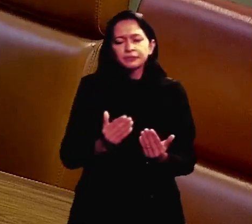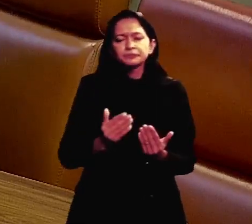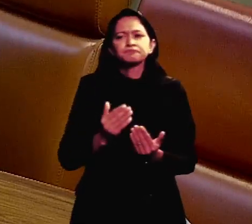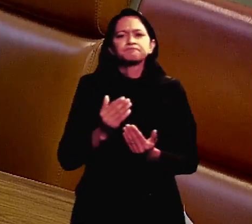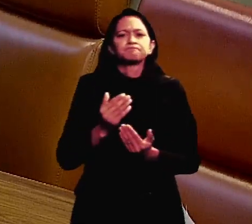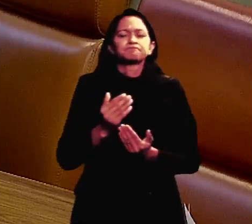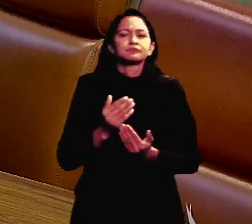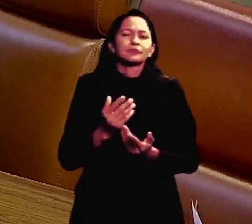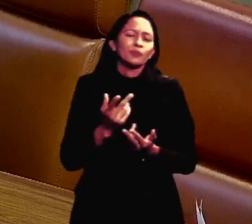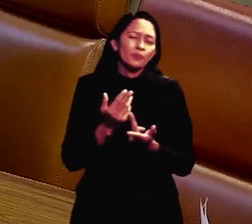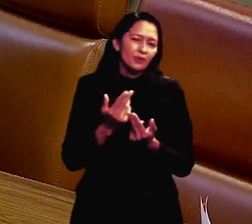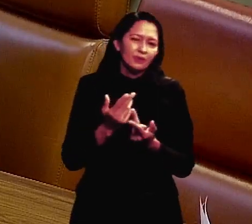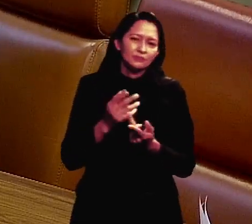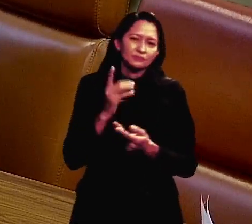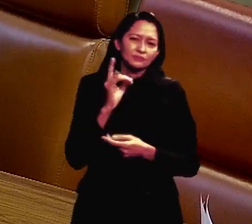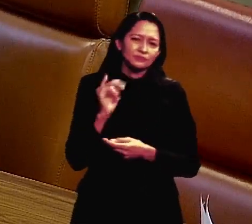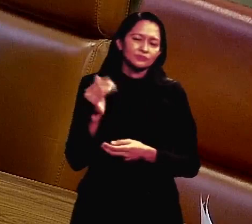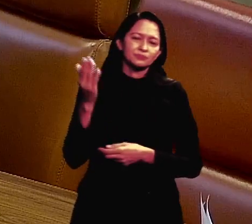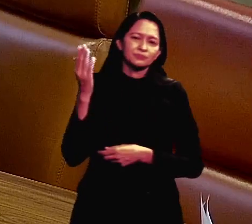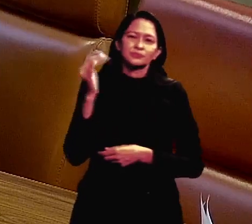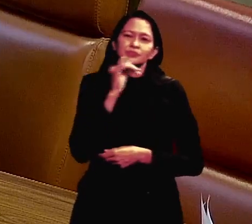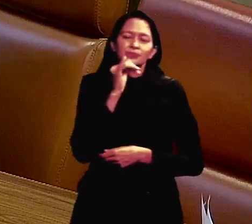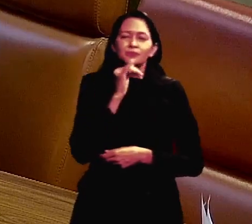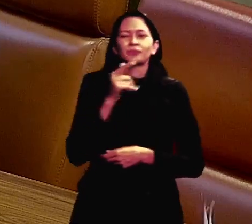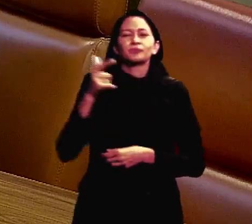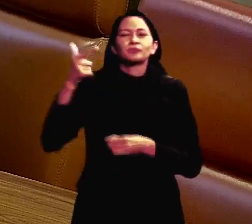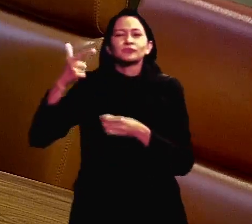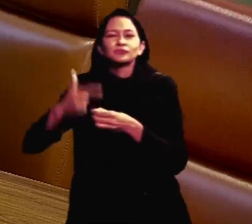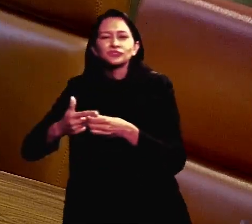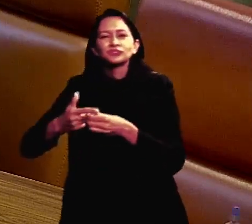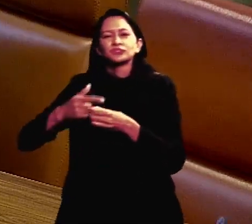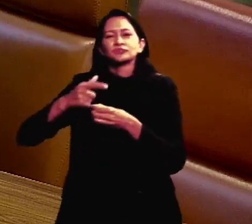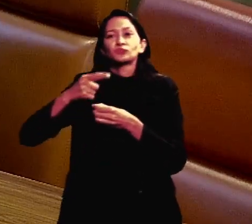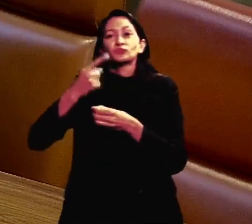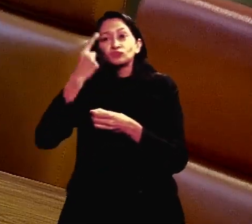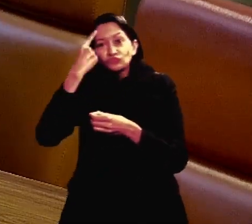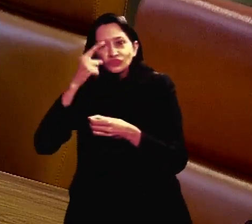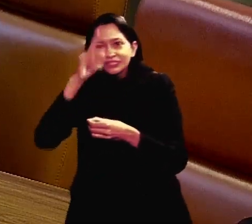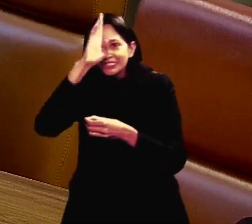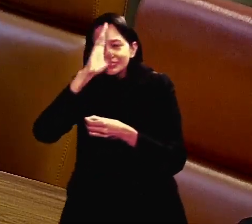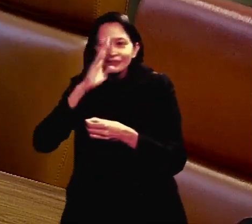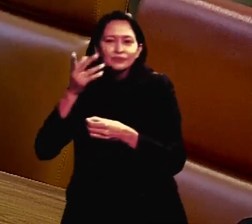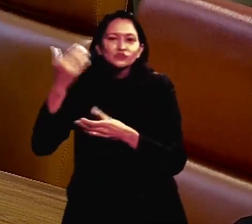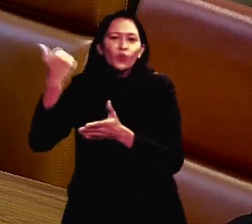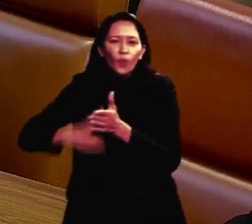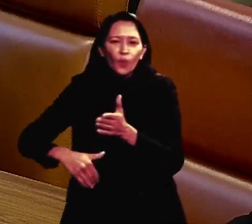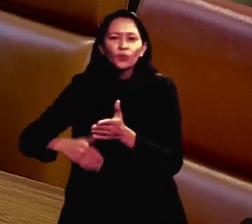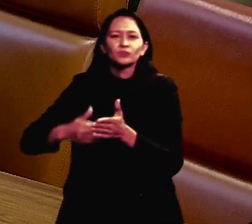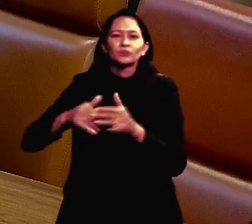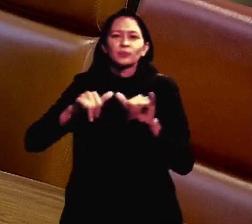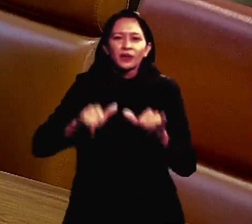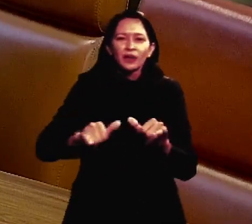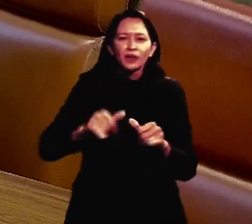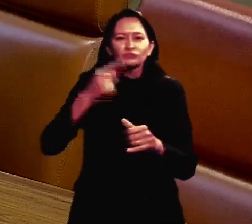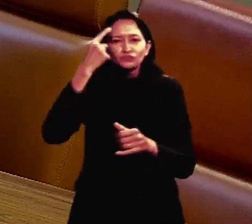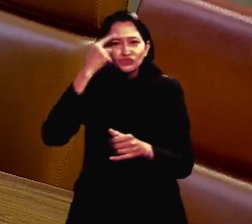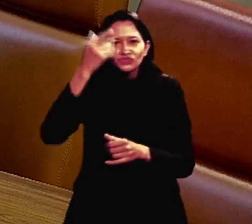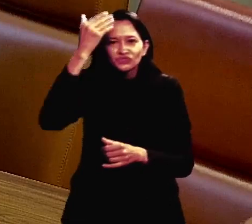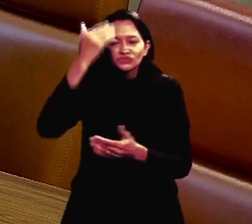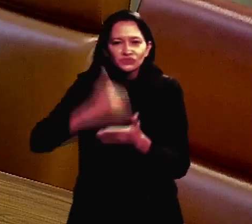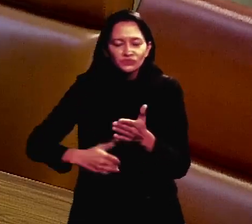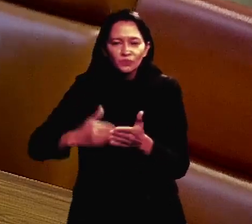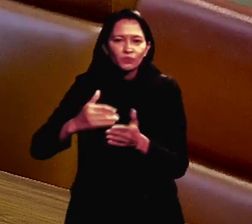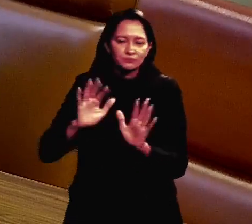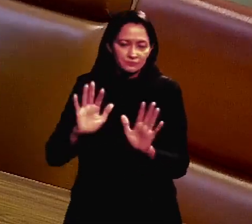é igual aquele dia que eles dão desconto no posto de gasolina, no supermercado, mas aqui deixa uma dúvida